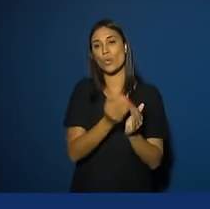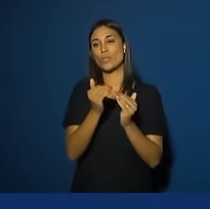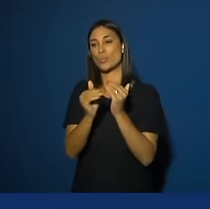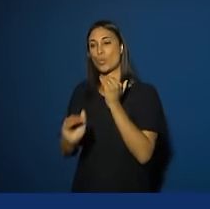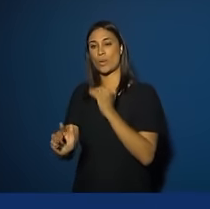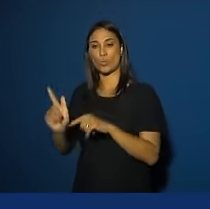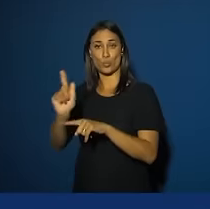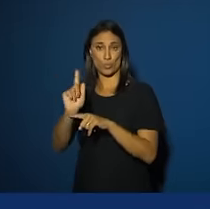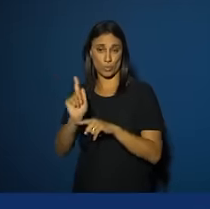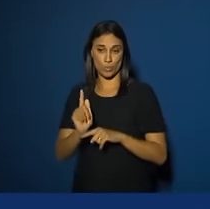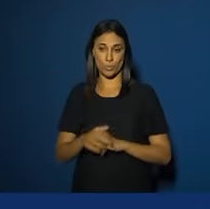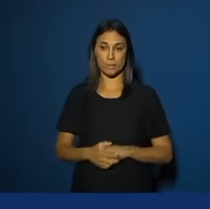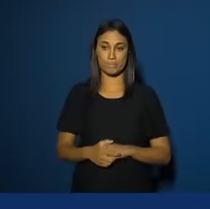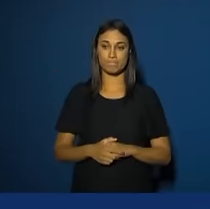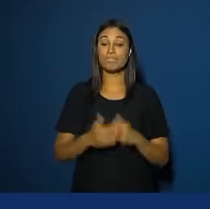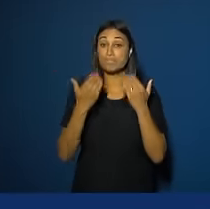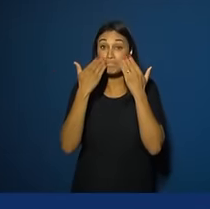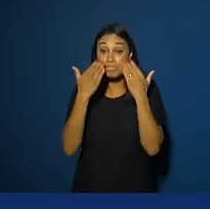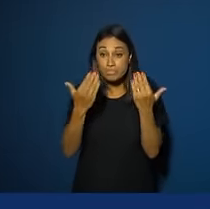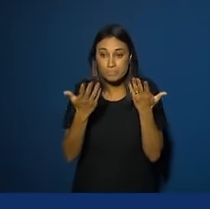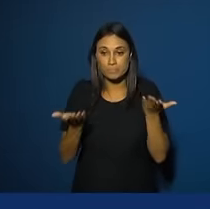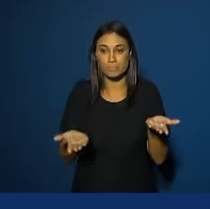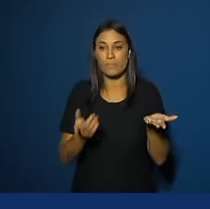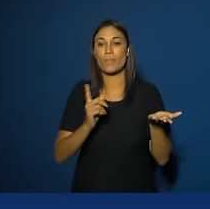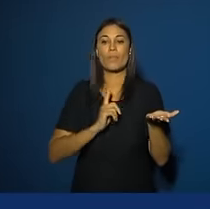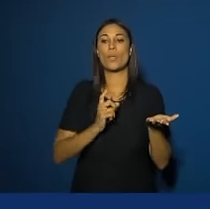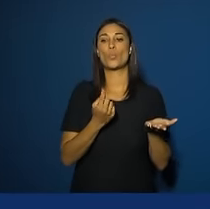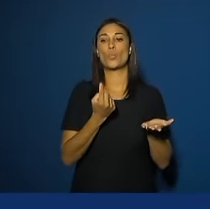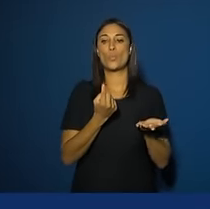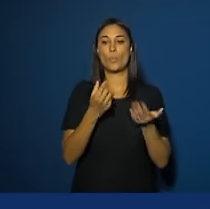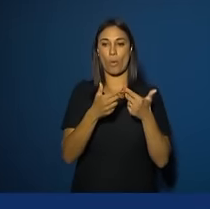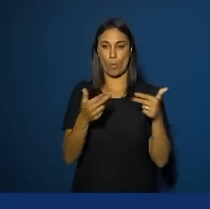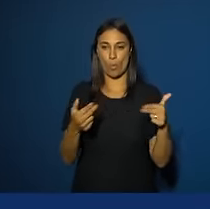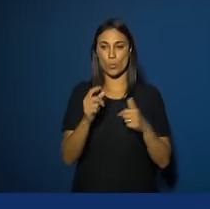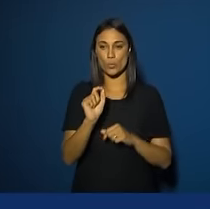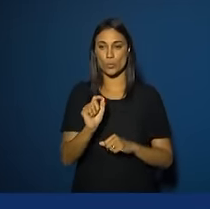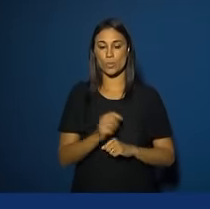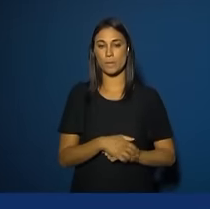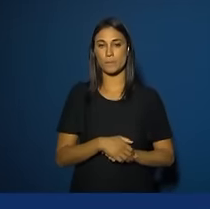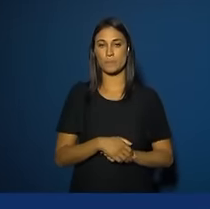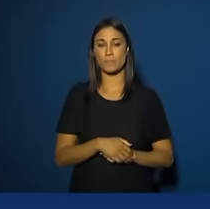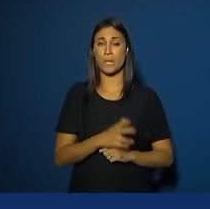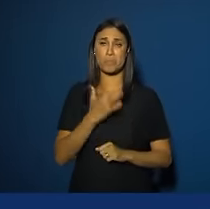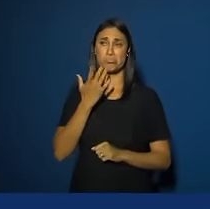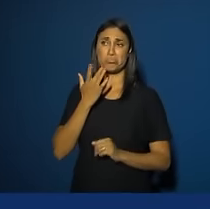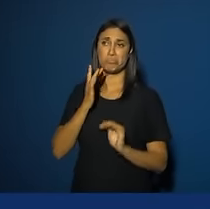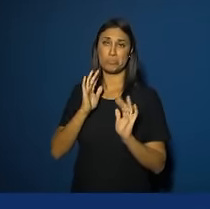gestores. Dito isso, tem uma coisa que...